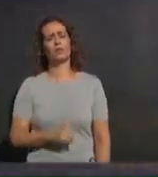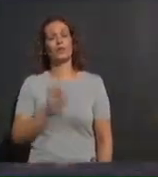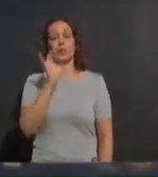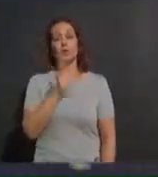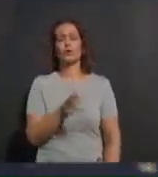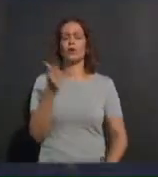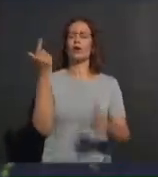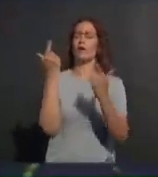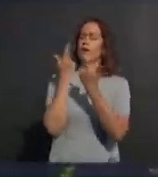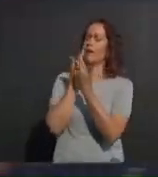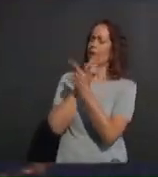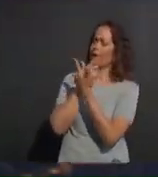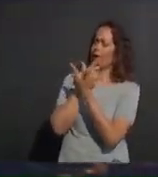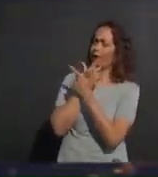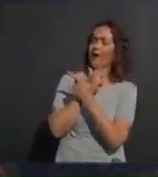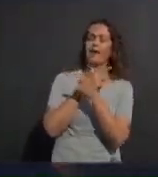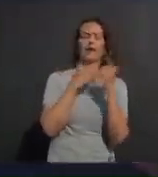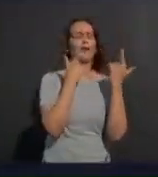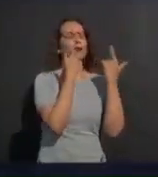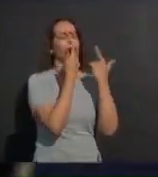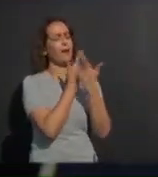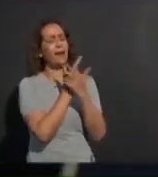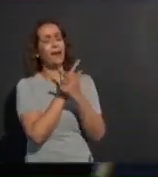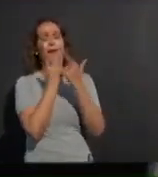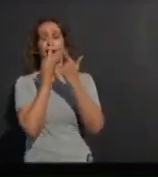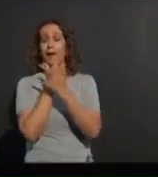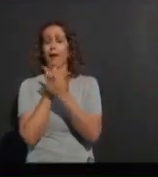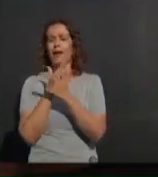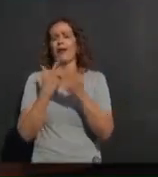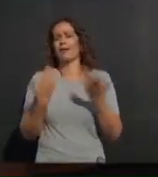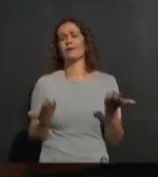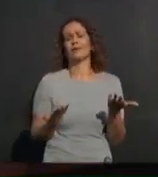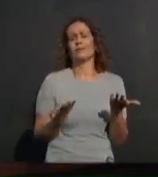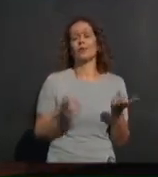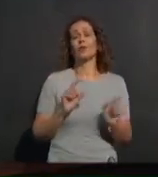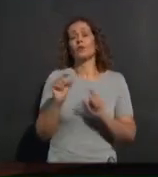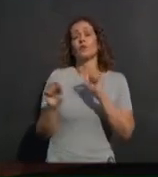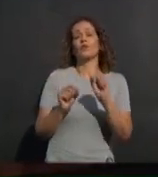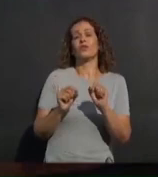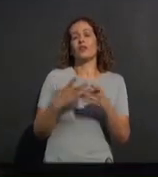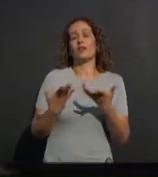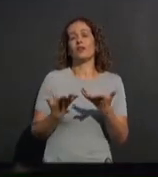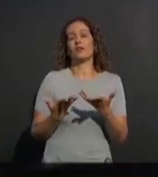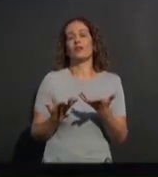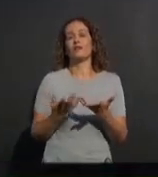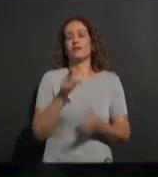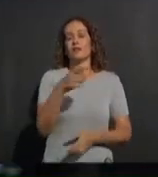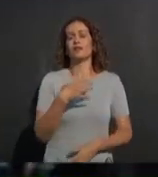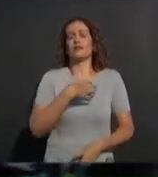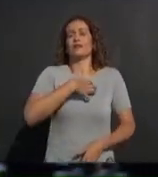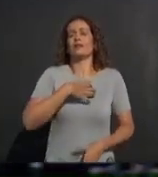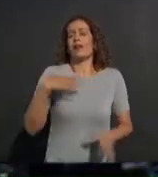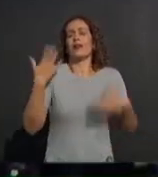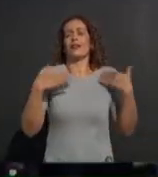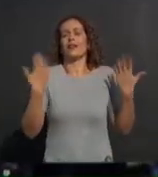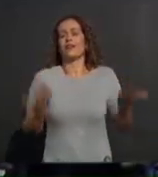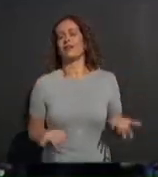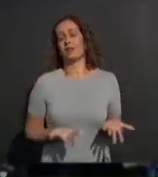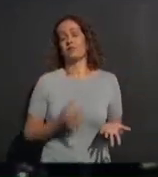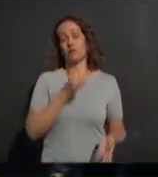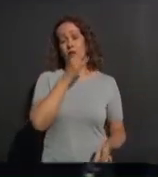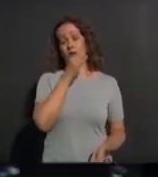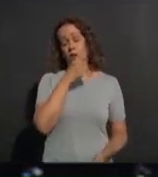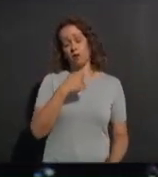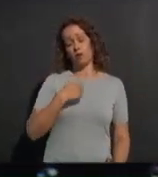A gente rachou de rir. Racha de rir. O que te diverte? Faça de forma intencional. Por exemplo, eu